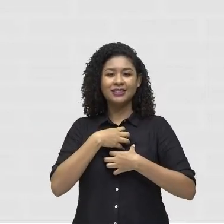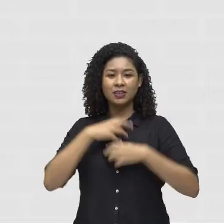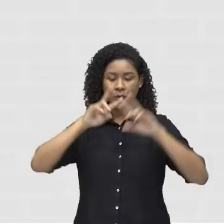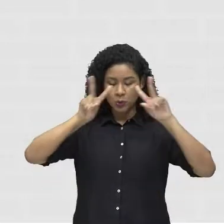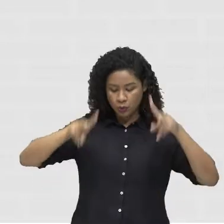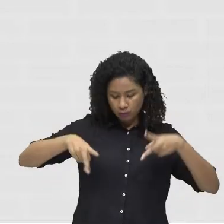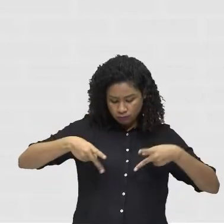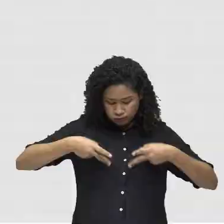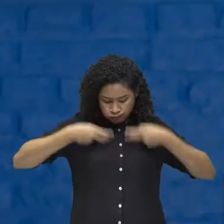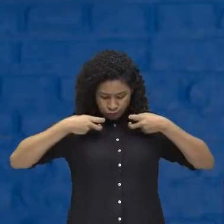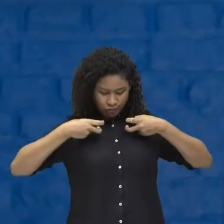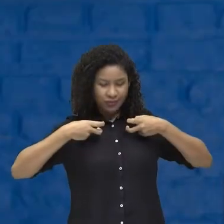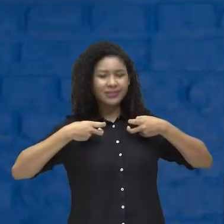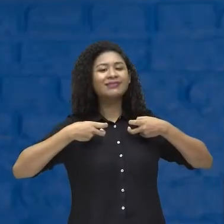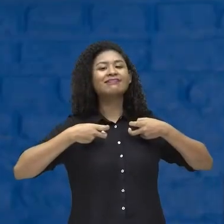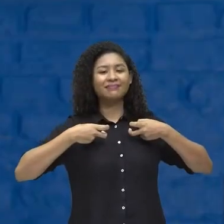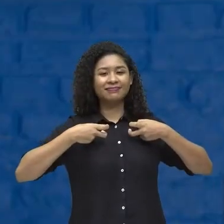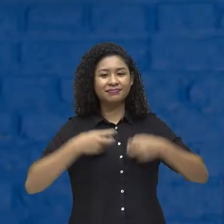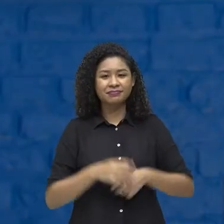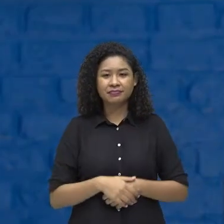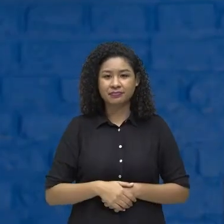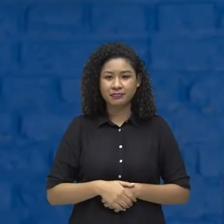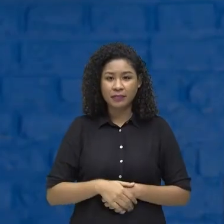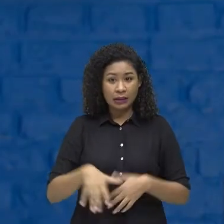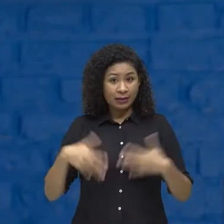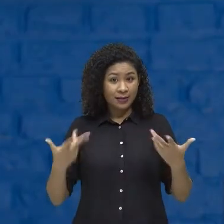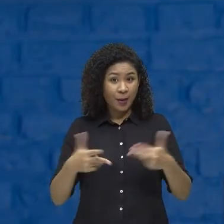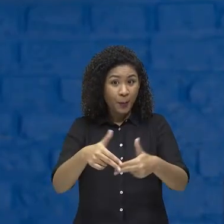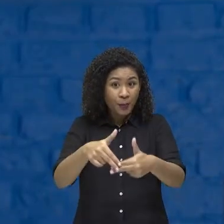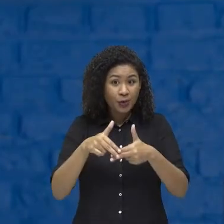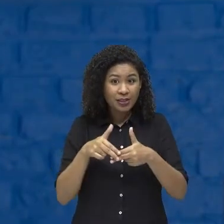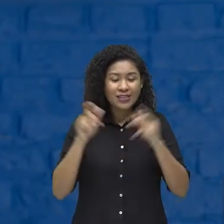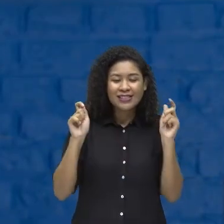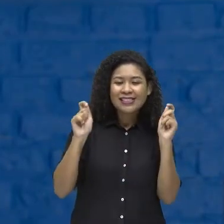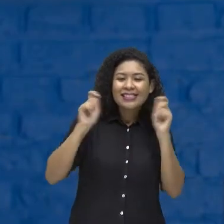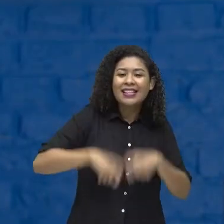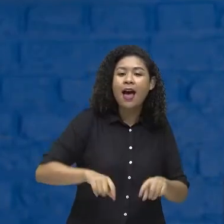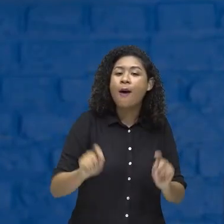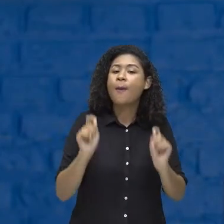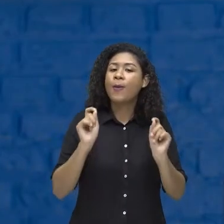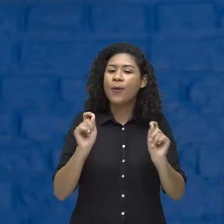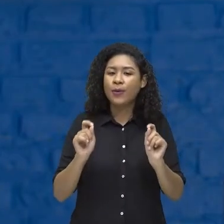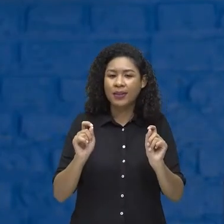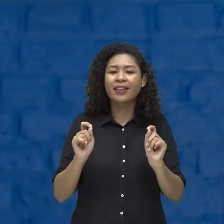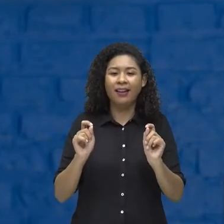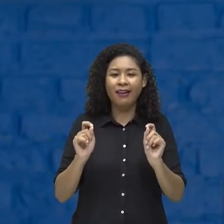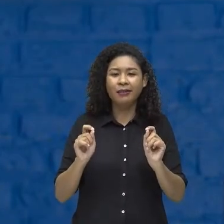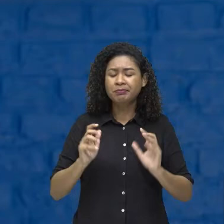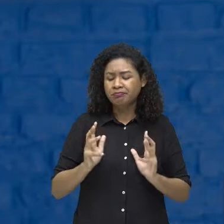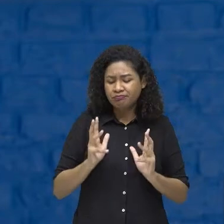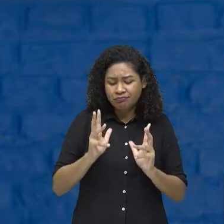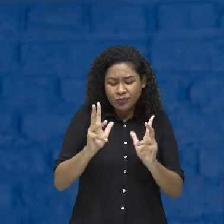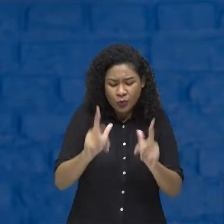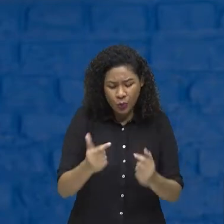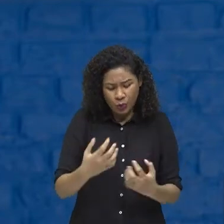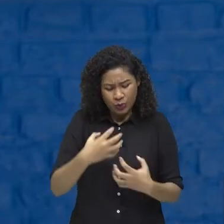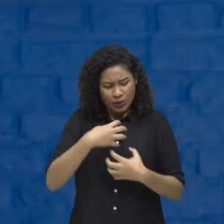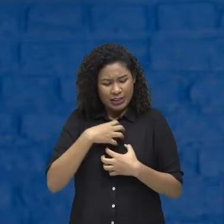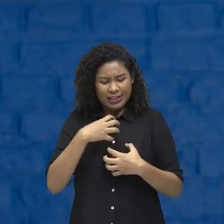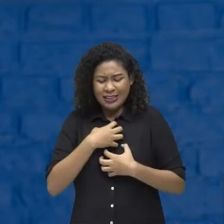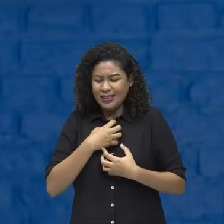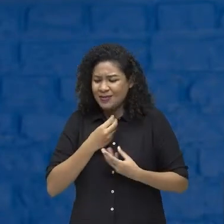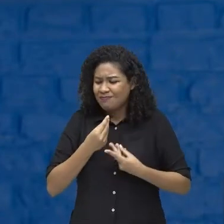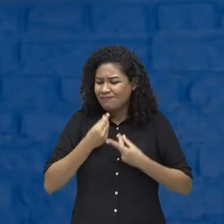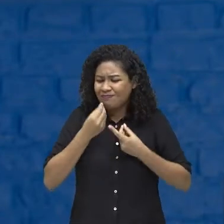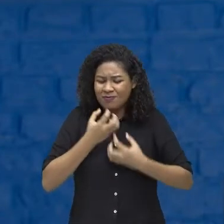mundo interior. E aí, olhando para o seu mundo interior, você vai poder colocar tudo que você está sentindo, né? Ah,